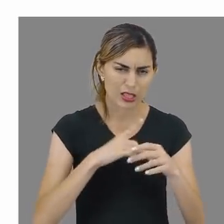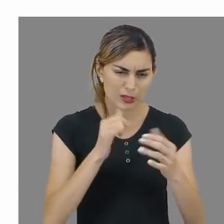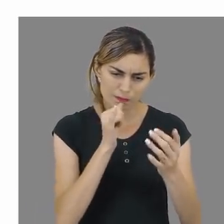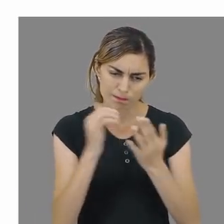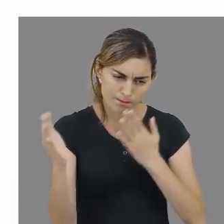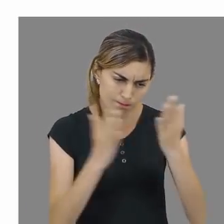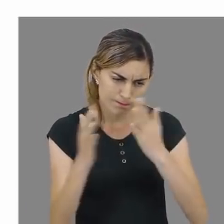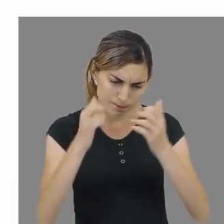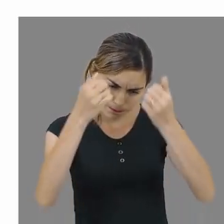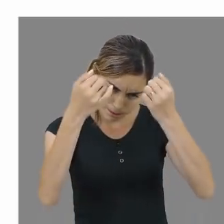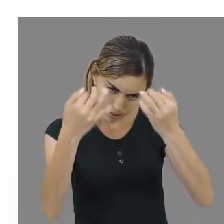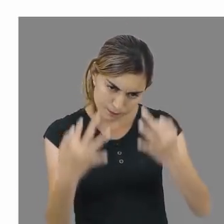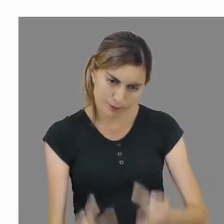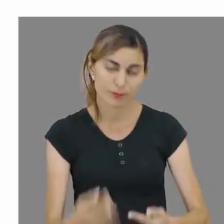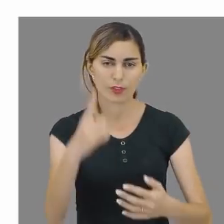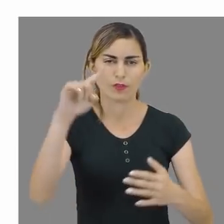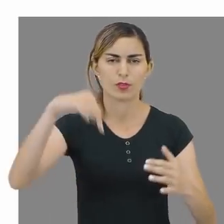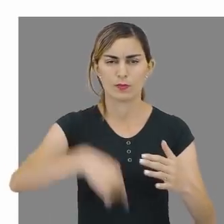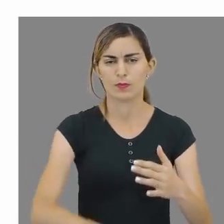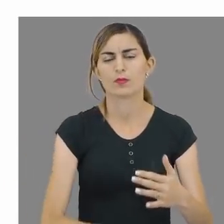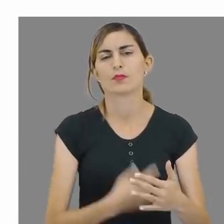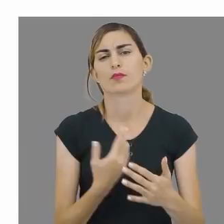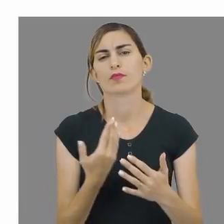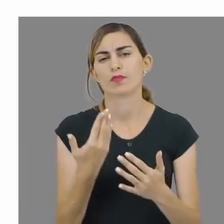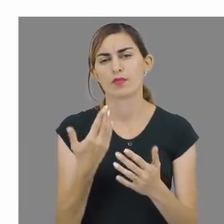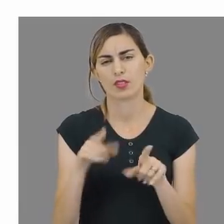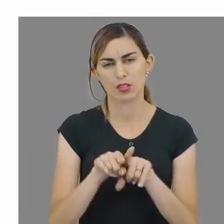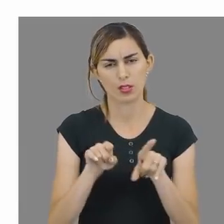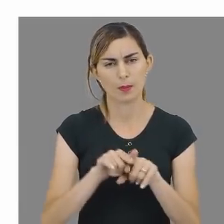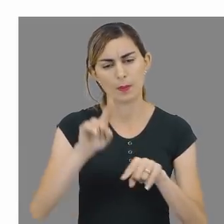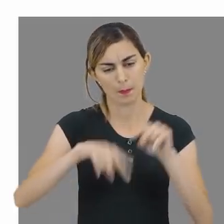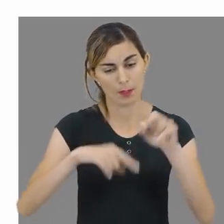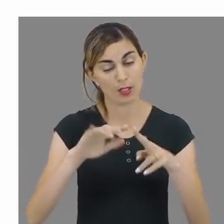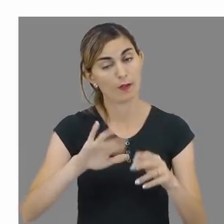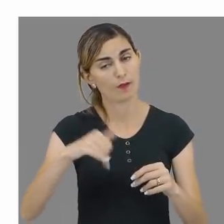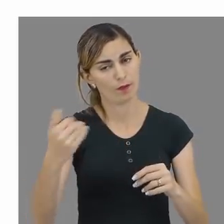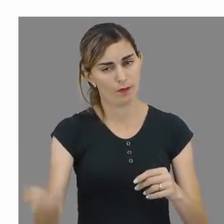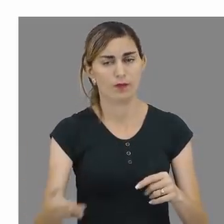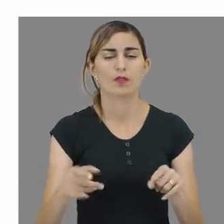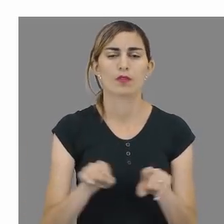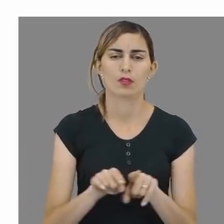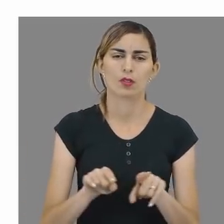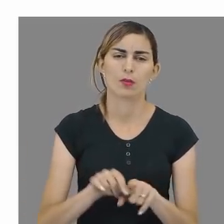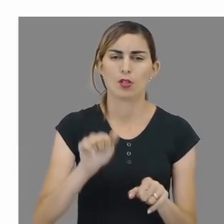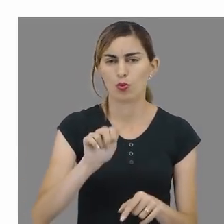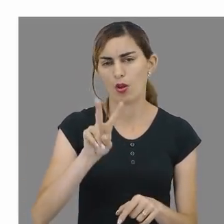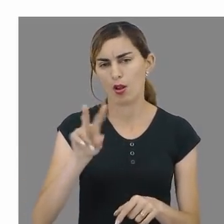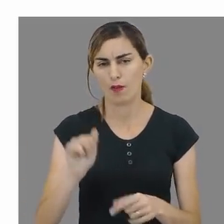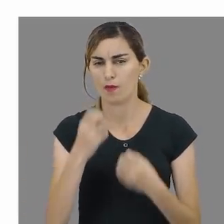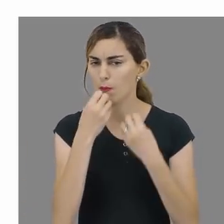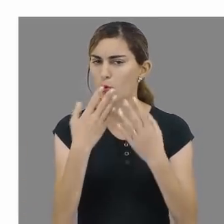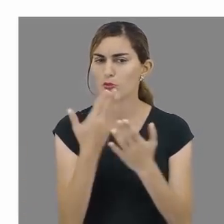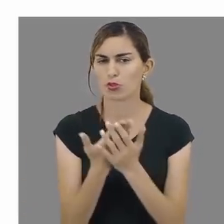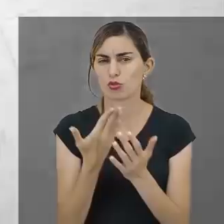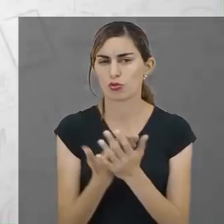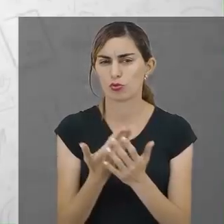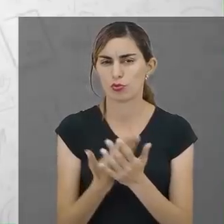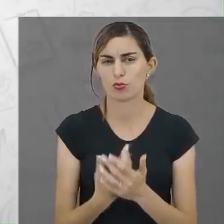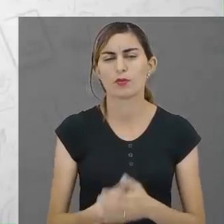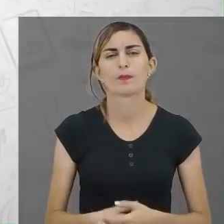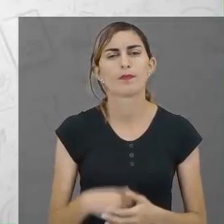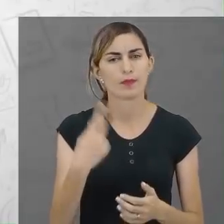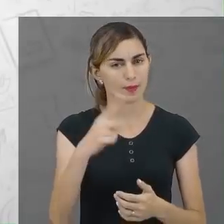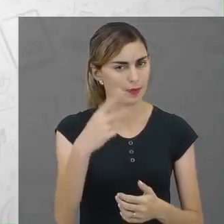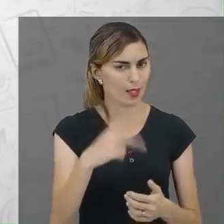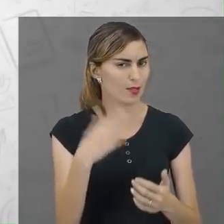mais exemplos e mais explicação para você se aprofundar, além do material complementar fornecido no AVA. Bons estudos!